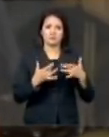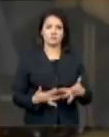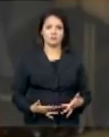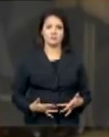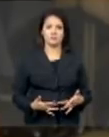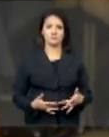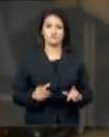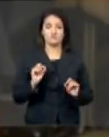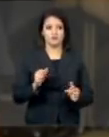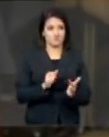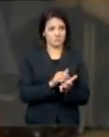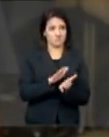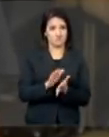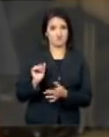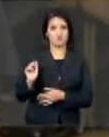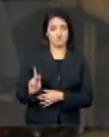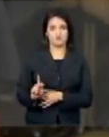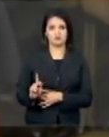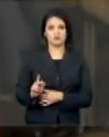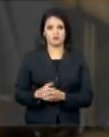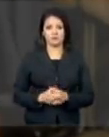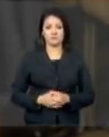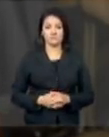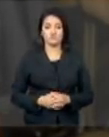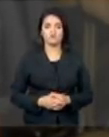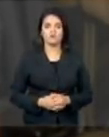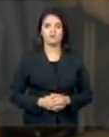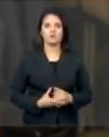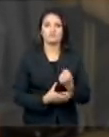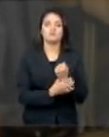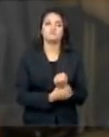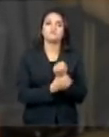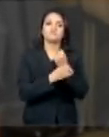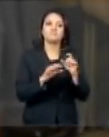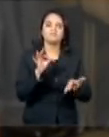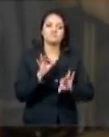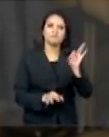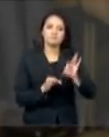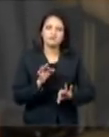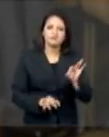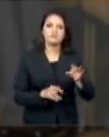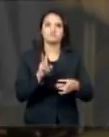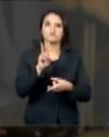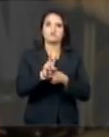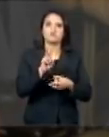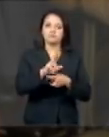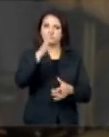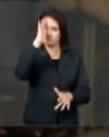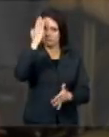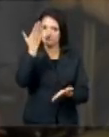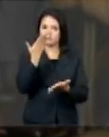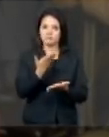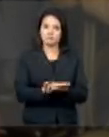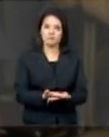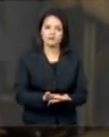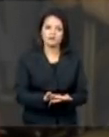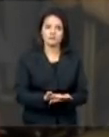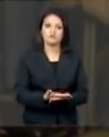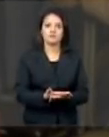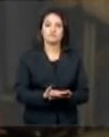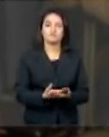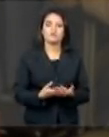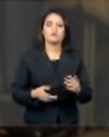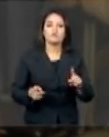aposentadoria ora segurança jurídica proteção da confiança e mais recentemente a